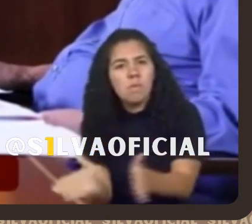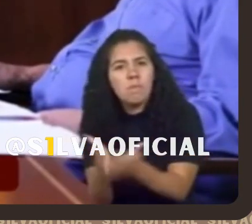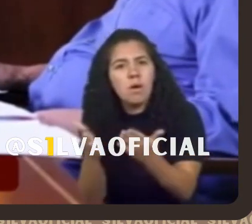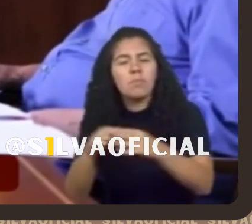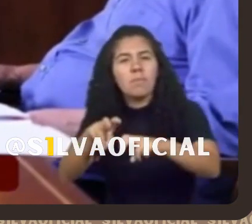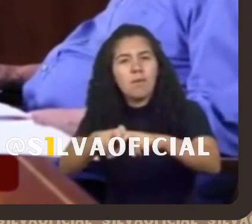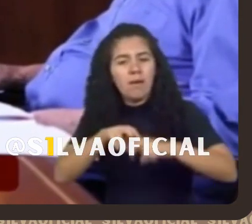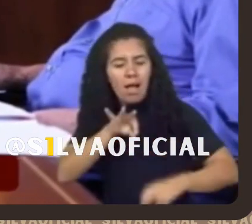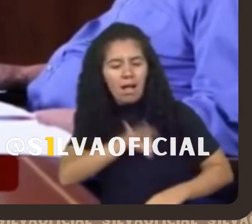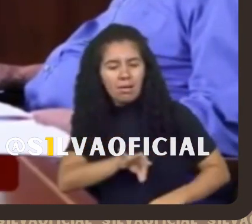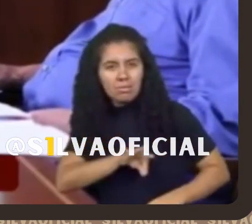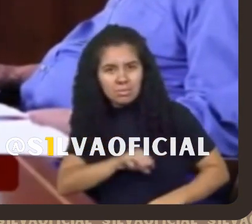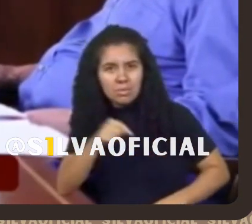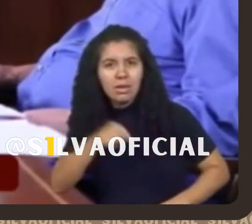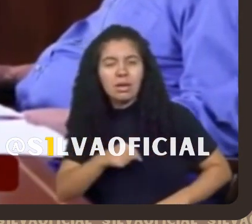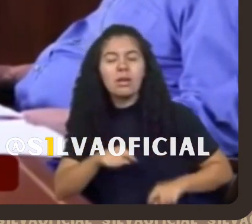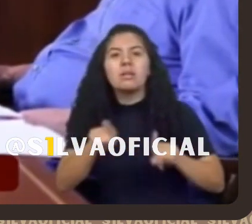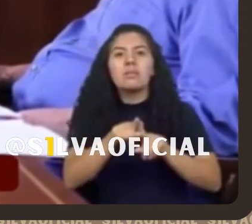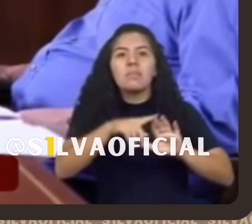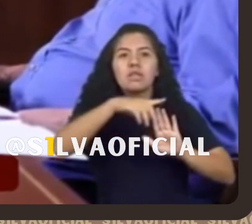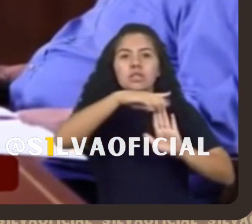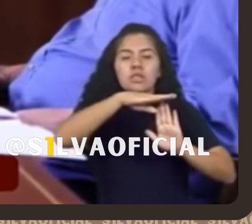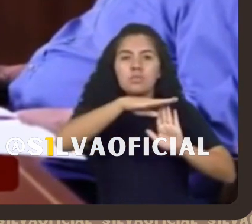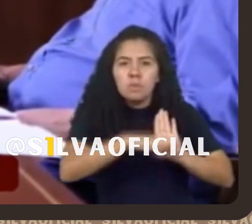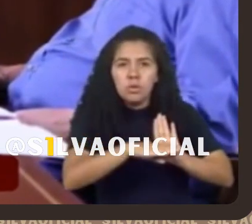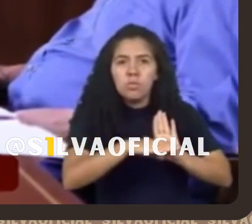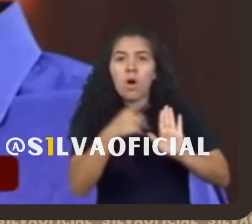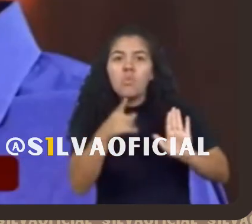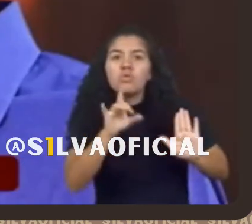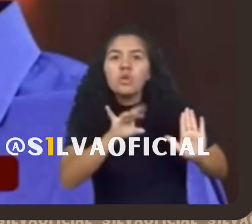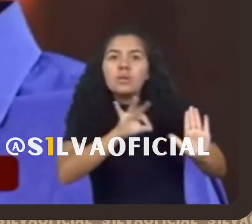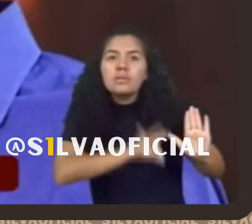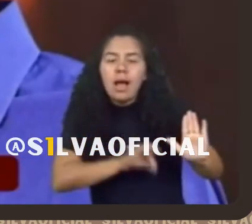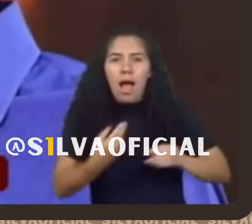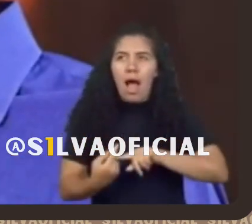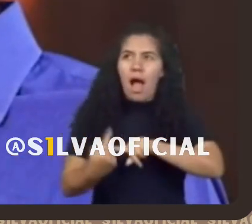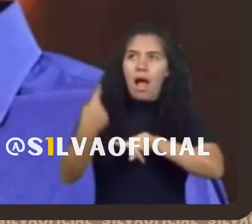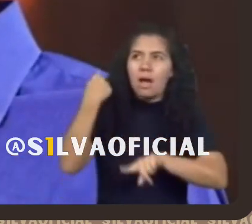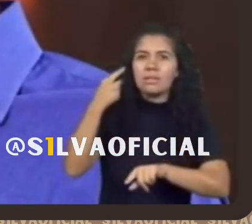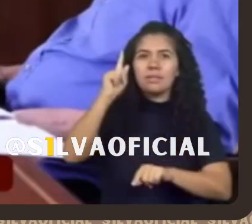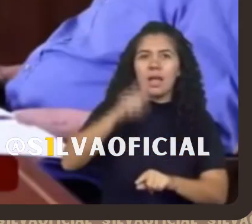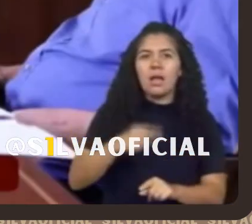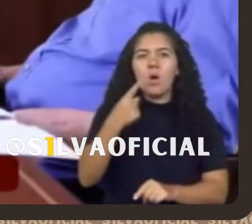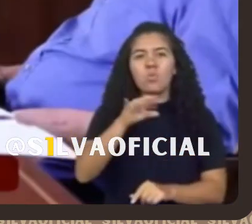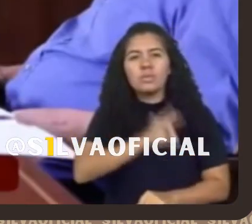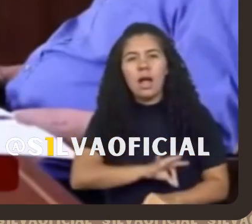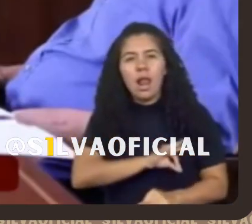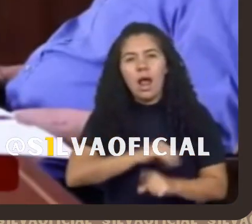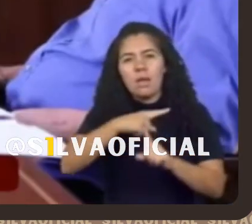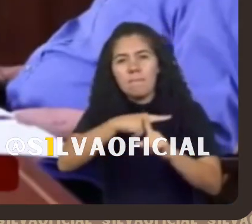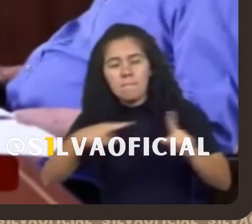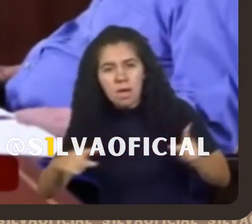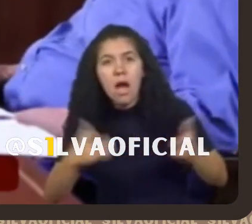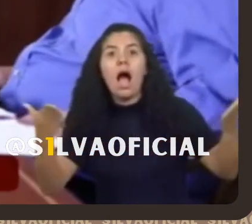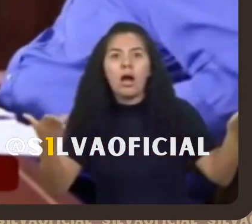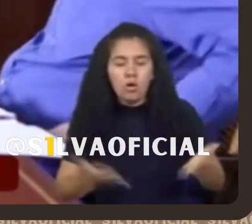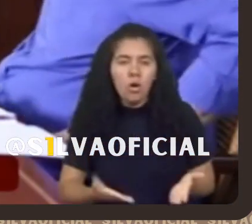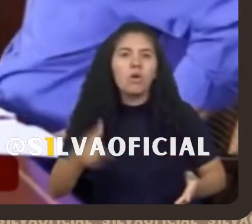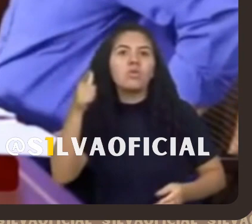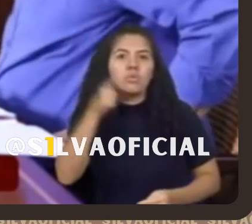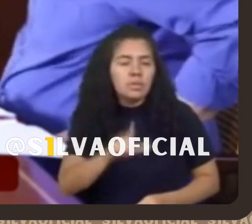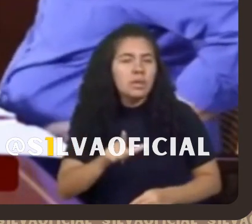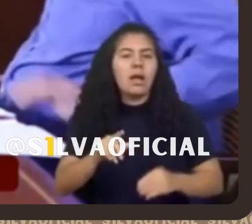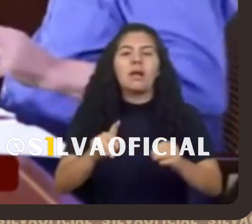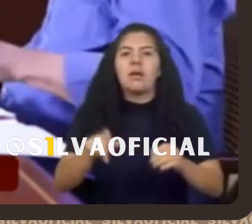renda o corte para um salário mínimo per capita antes era 1,5 ou seja as pessoas mais pobres vai ter mais acesso vai entrar quilombolas ou